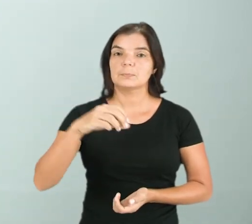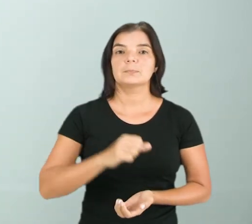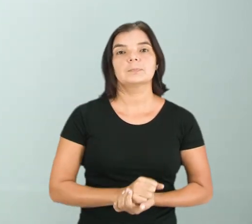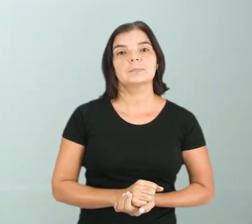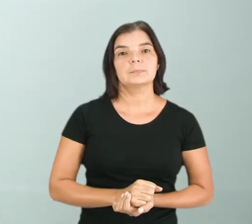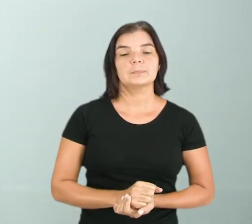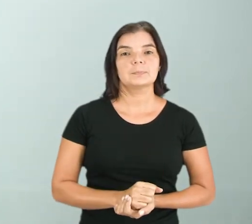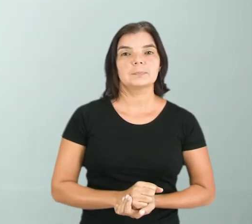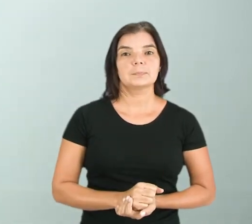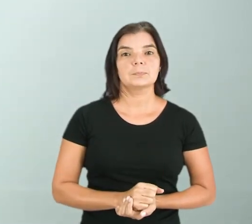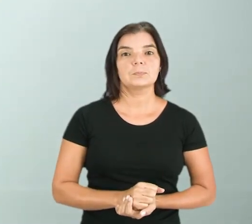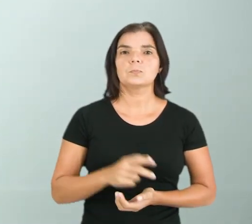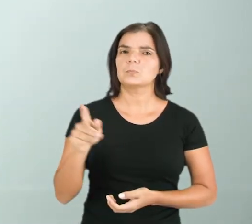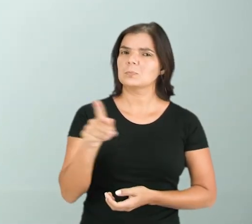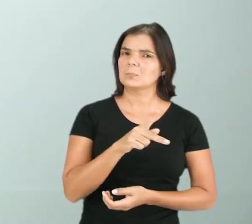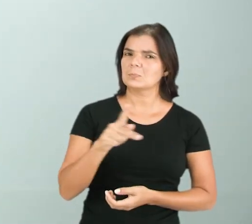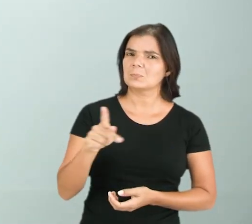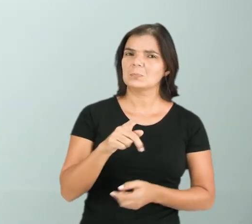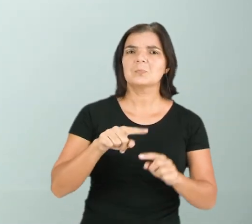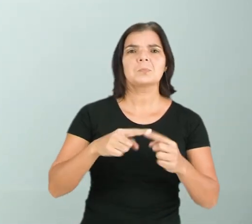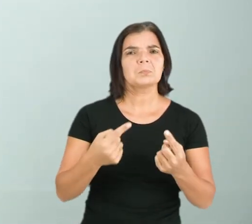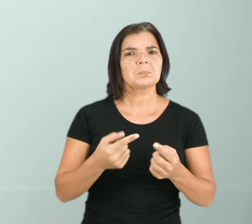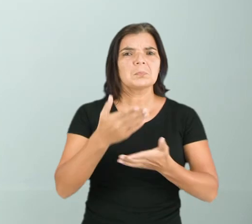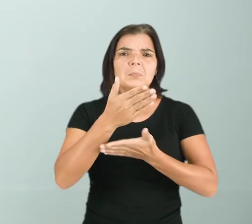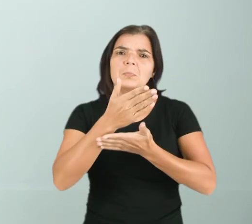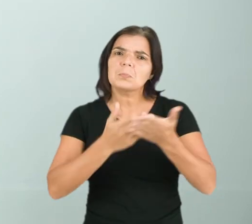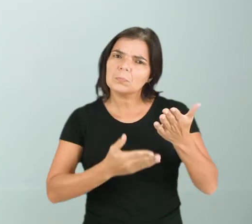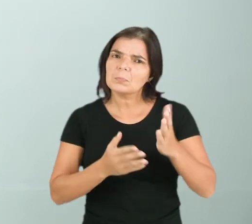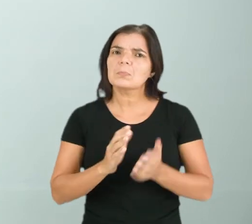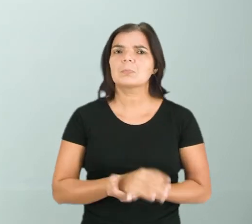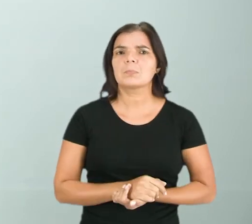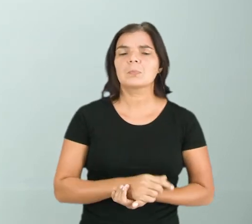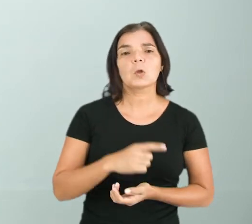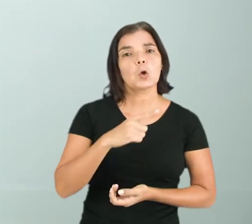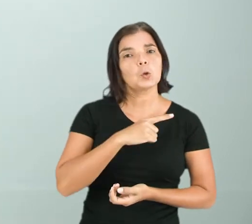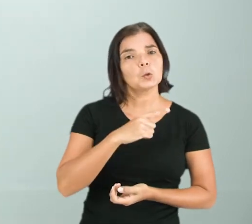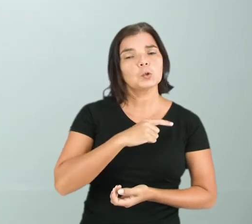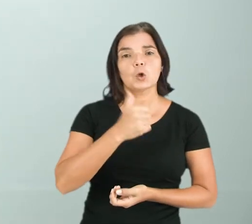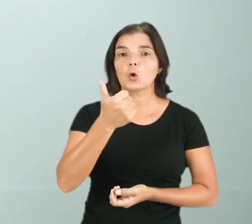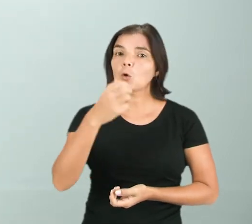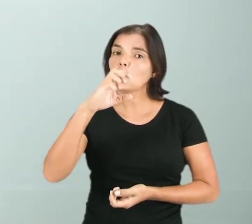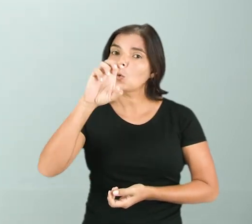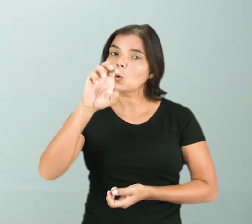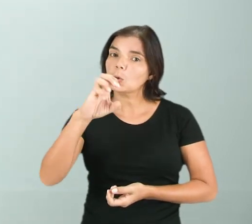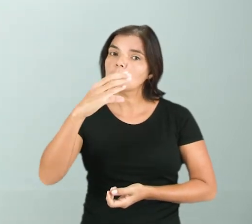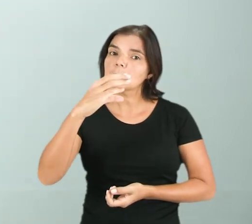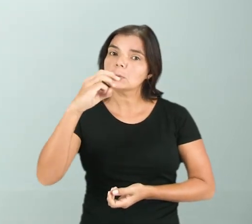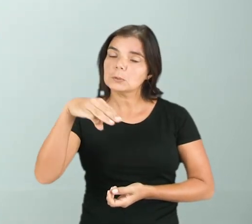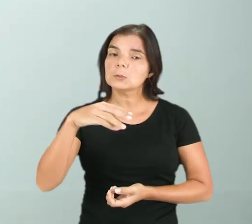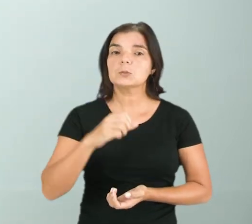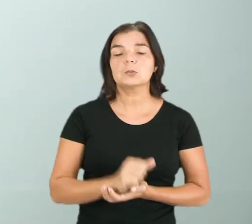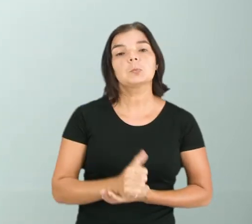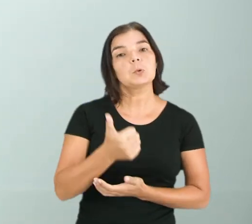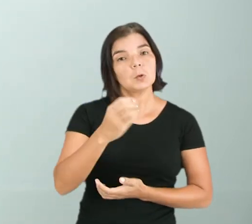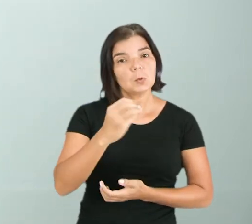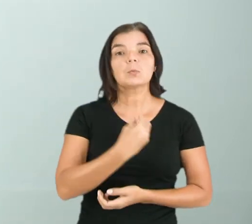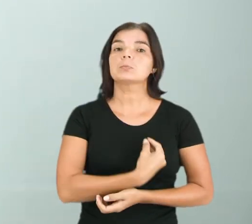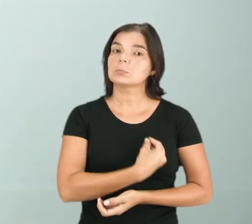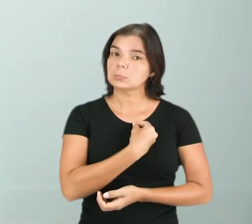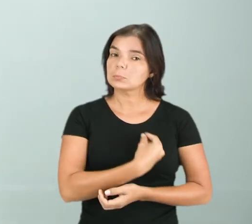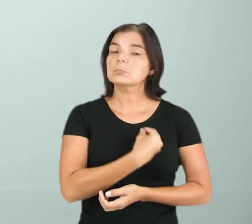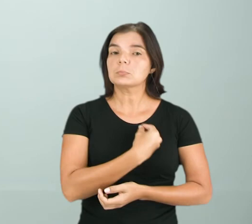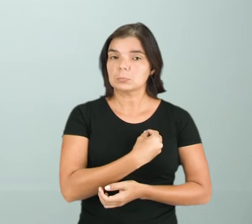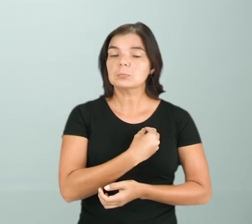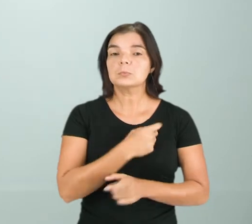centímetros. Professor, mas eu tenho uma que é a metade disso aqui. Eu tenho uma que é só 15 centímetros, que é 10. Também existem umas réguas